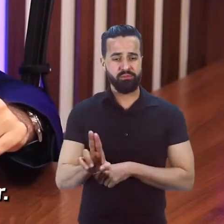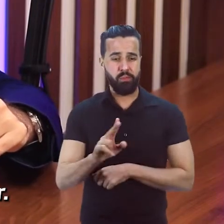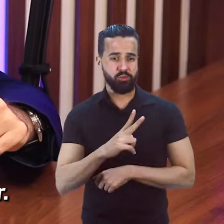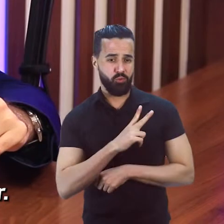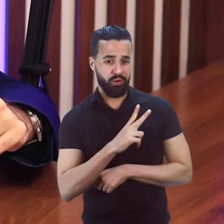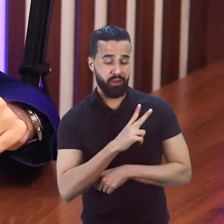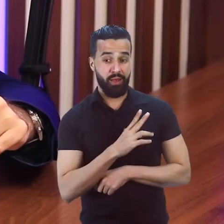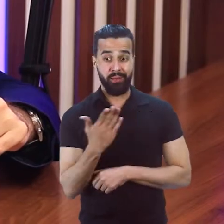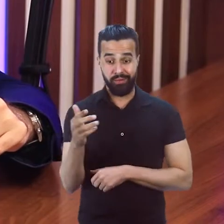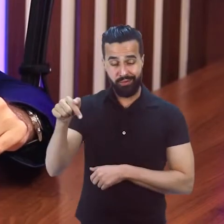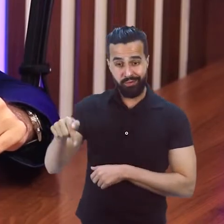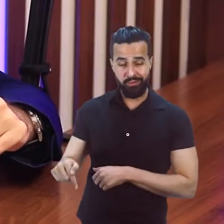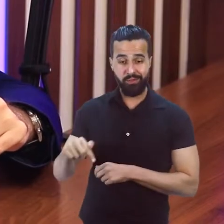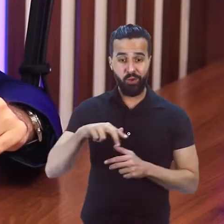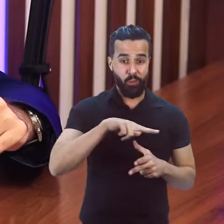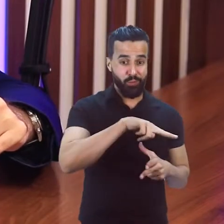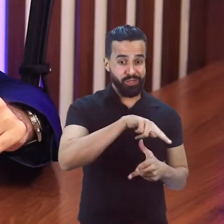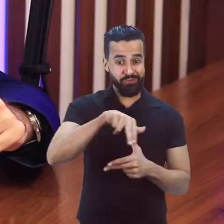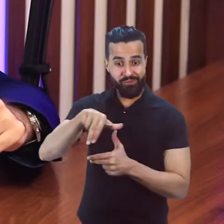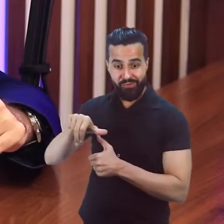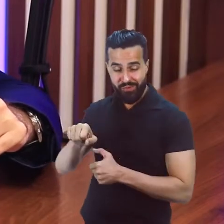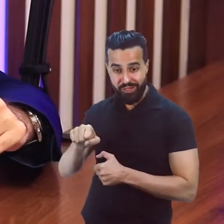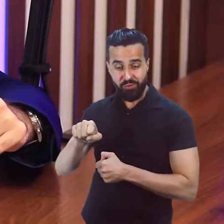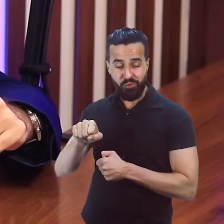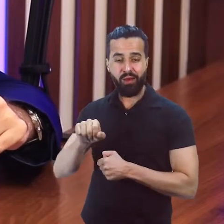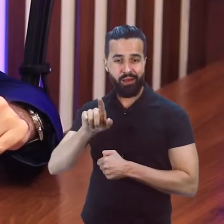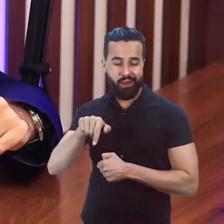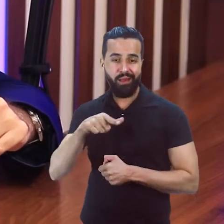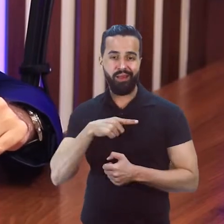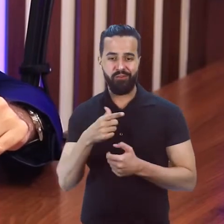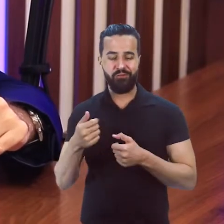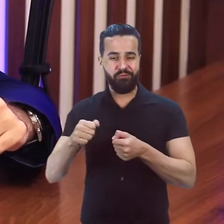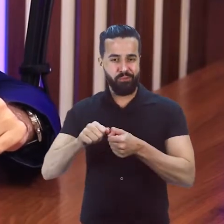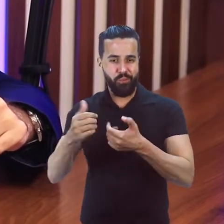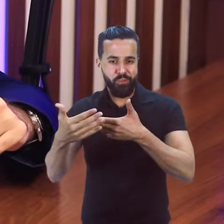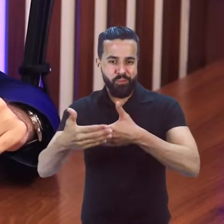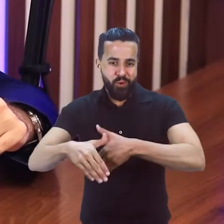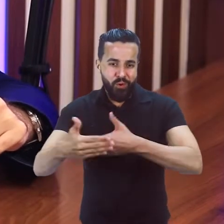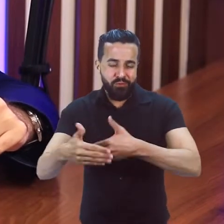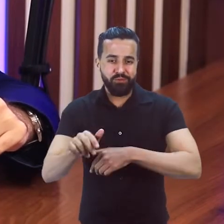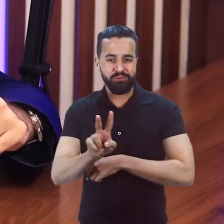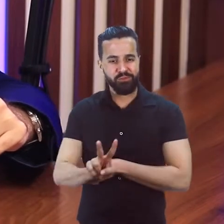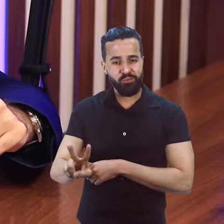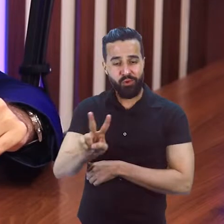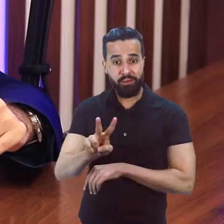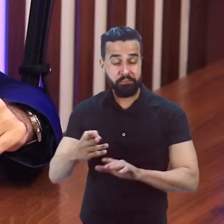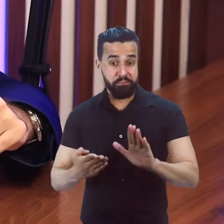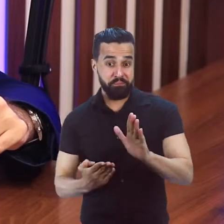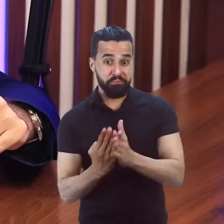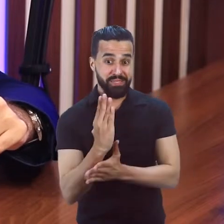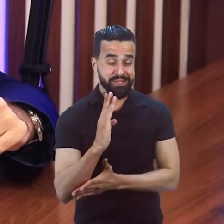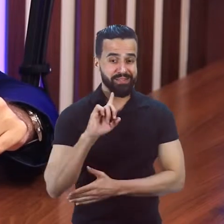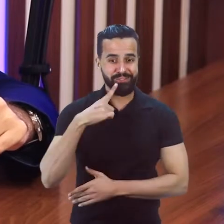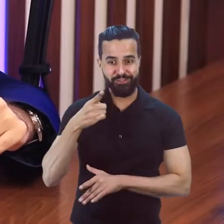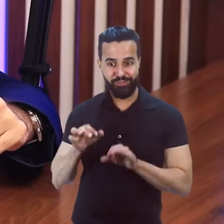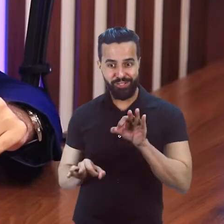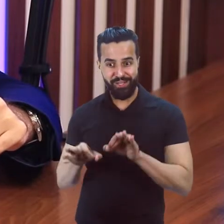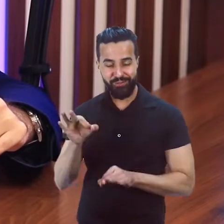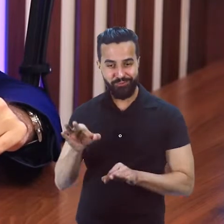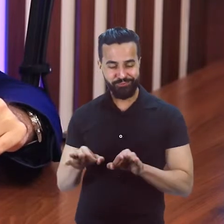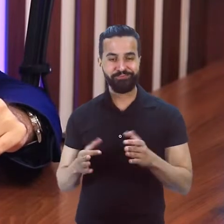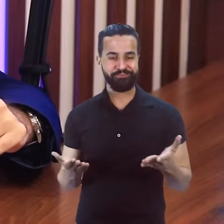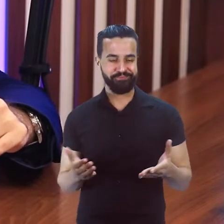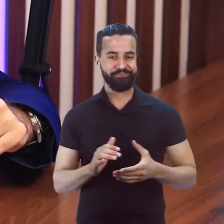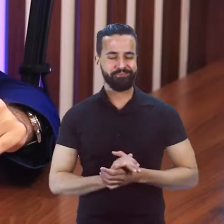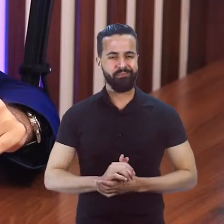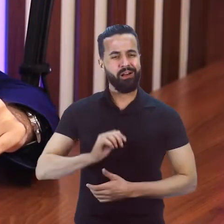tendo vestibular. Eu fiz vestibular na Universo, passei, né? Eu me lembro até hoje do meu primeiro dia de aula com